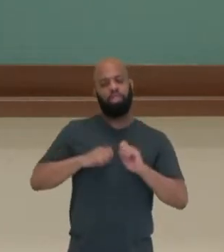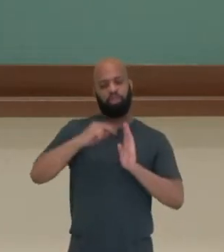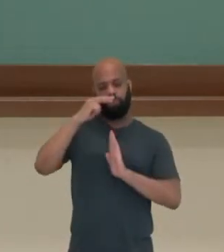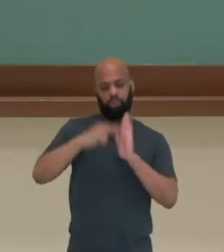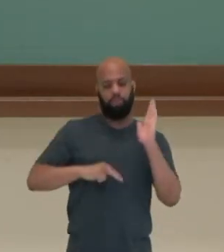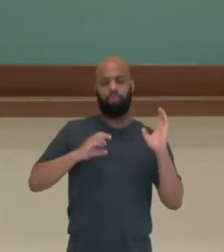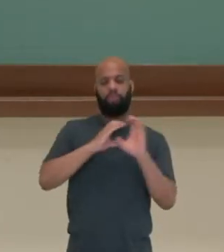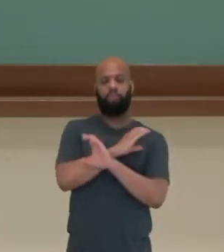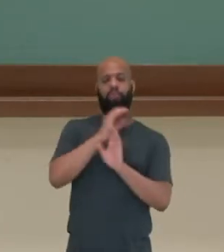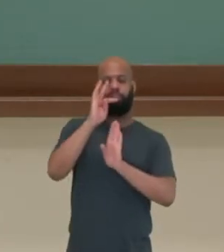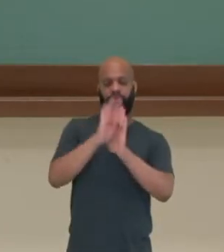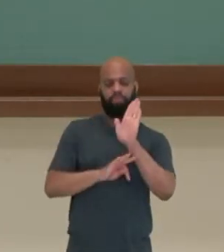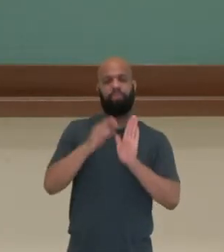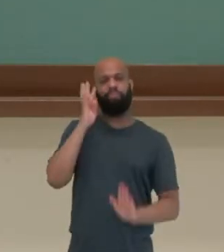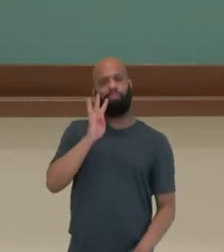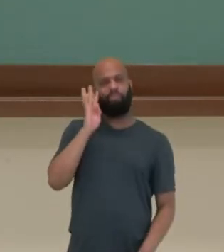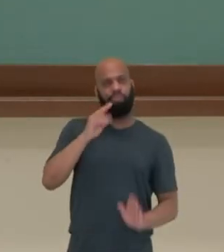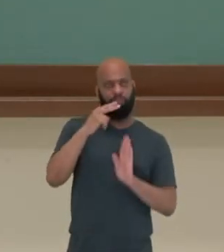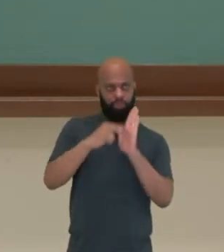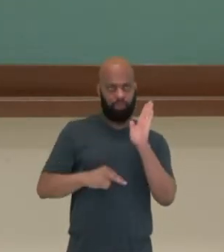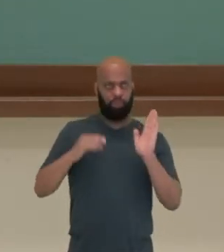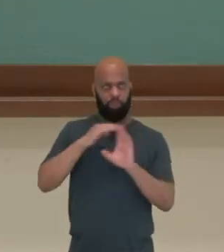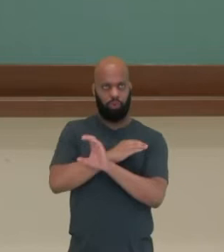texto lá, vale a pena dar uma lida.